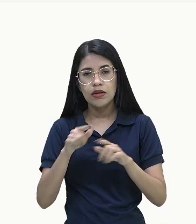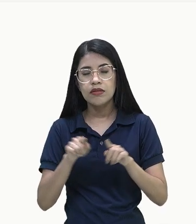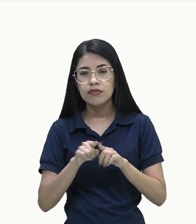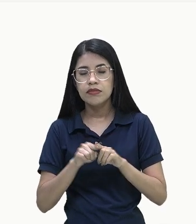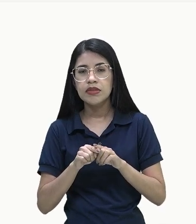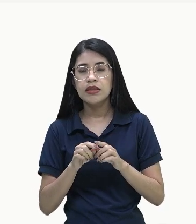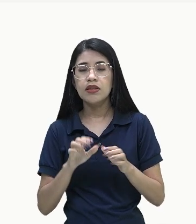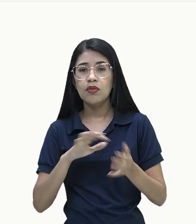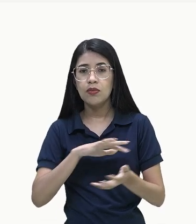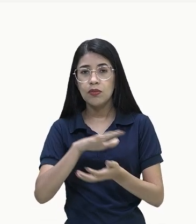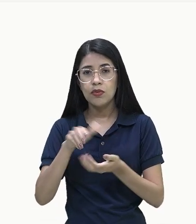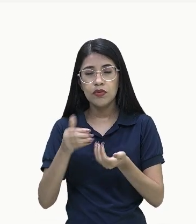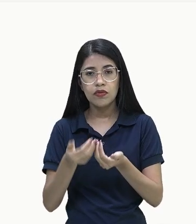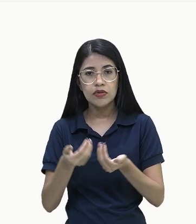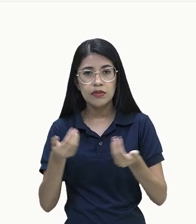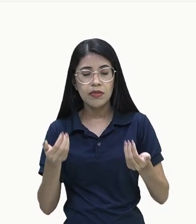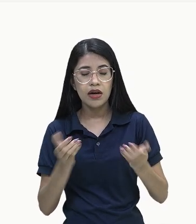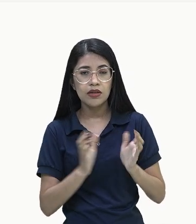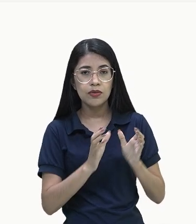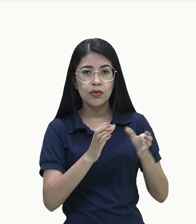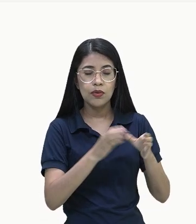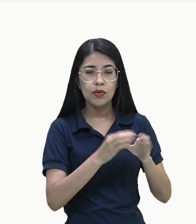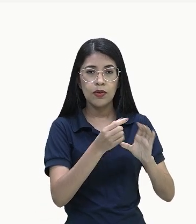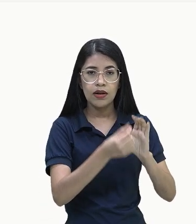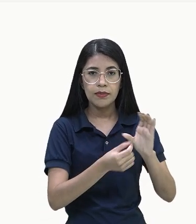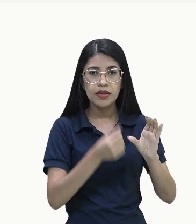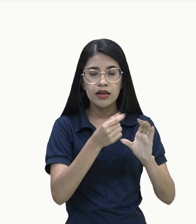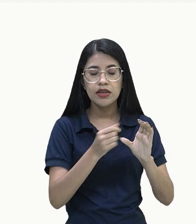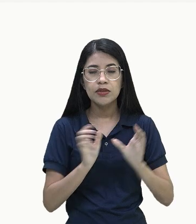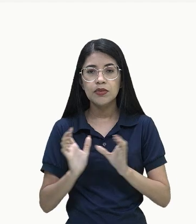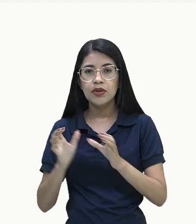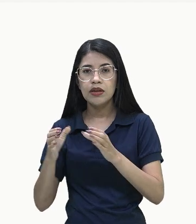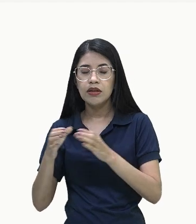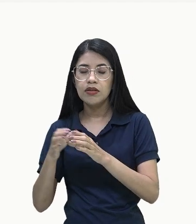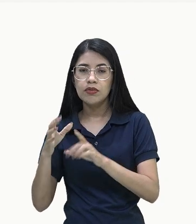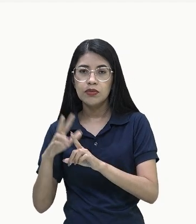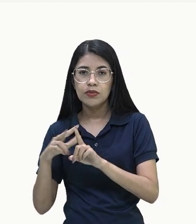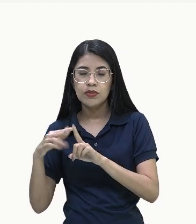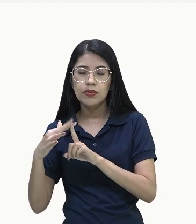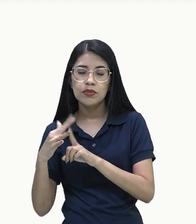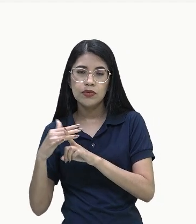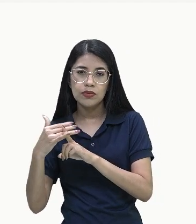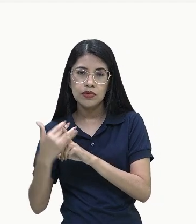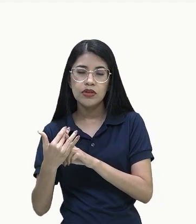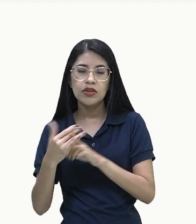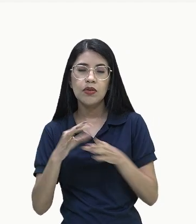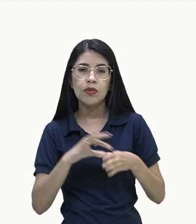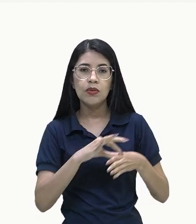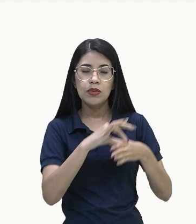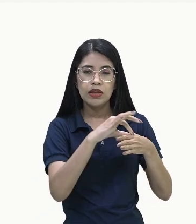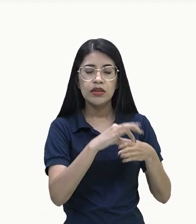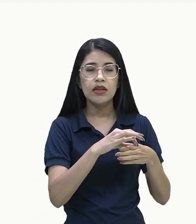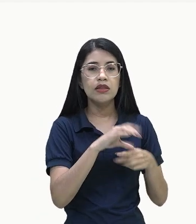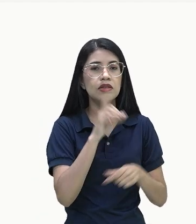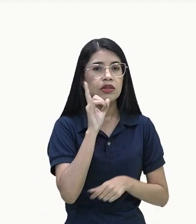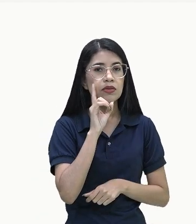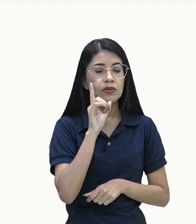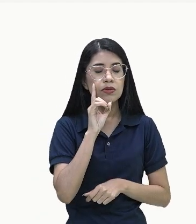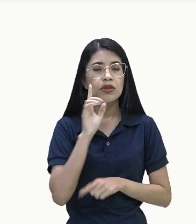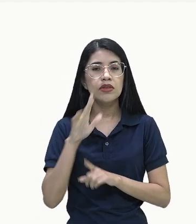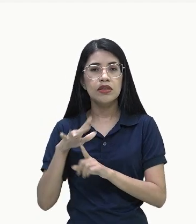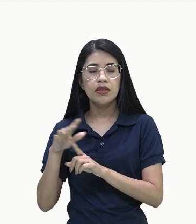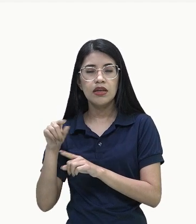ficou dividido entre esses dois blocos de influência, né? Capitalistas, liderados ali pelos Estados Unidos,